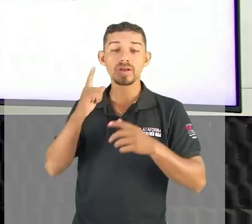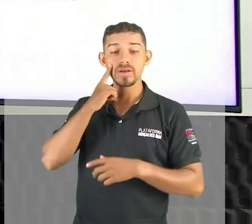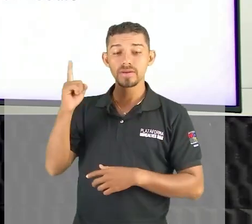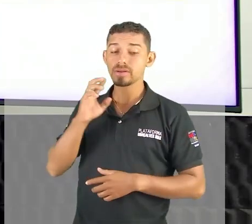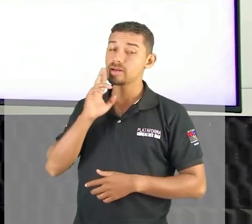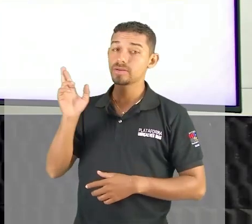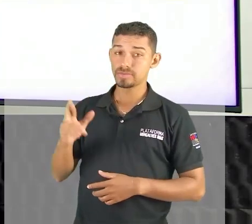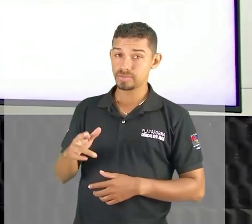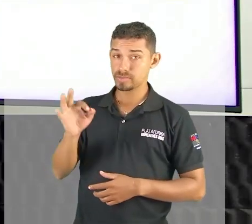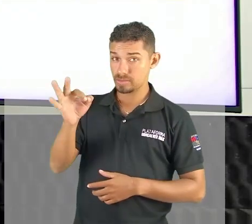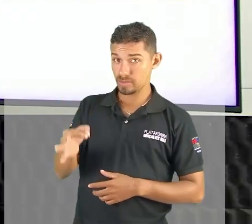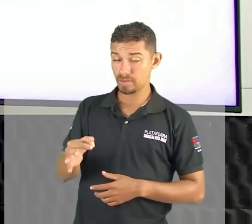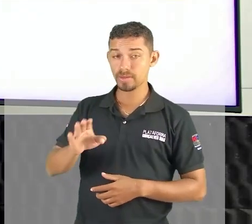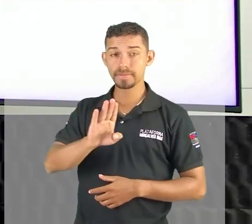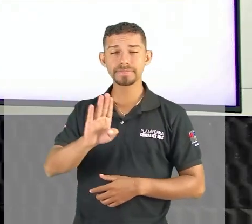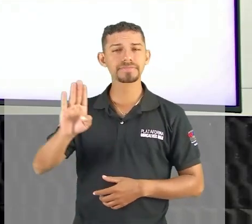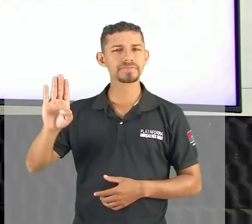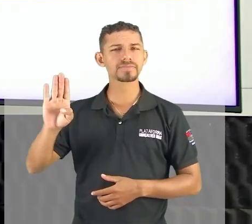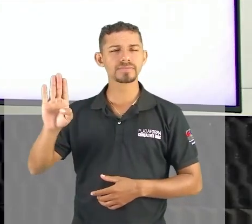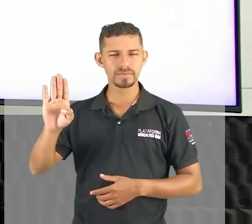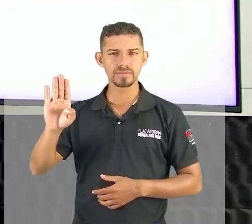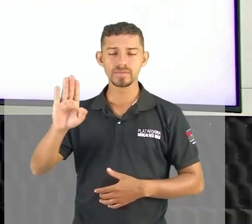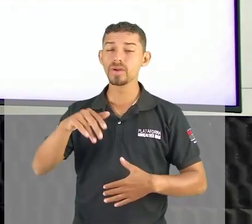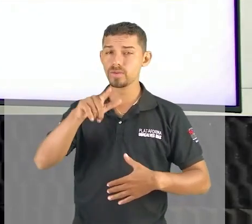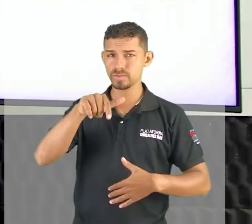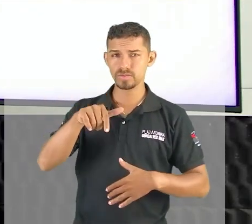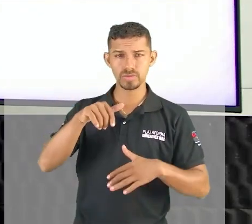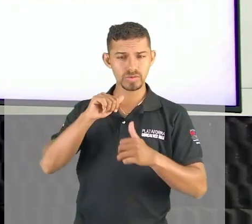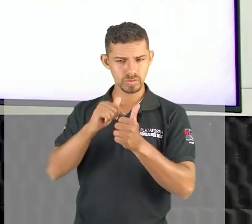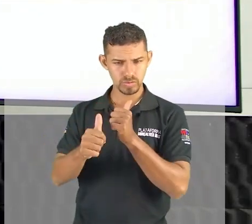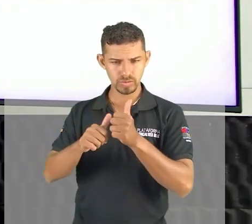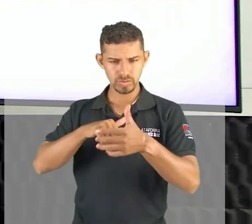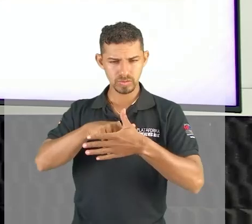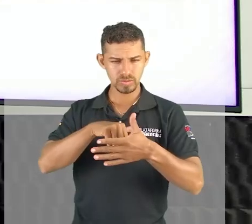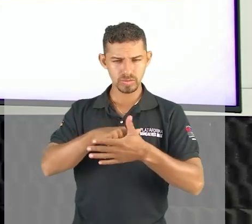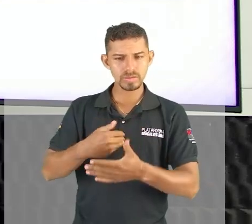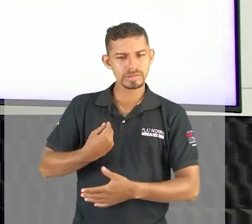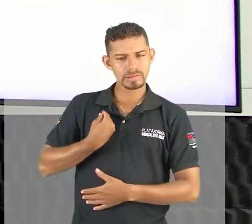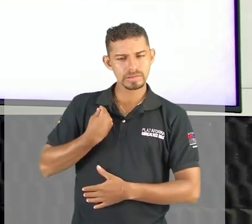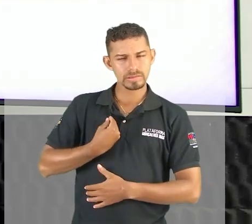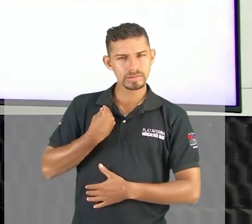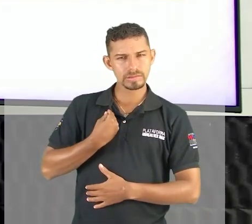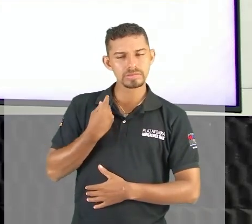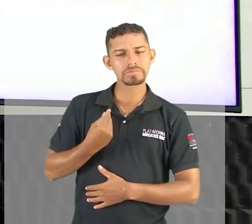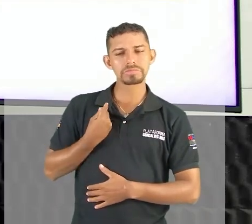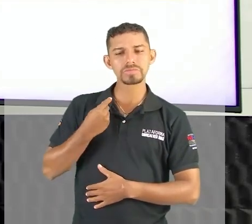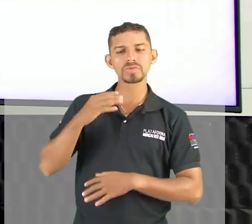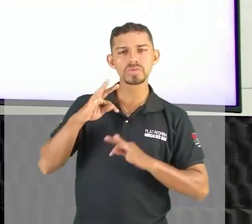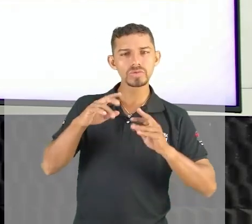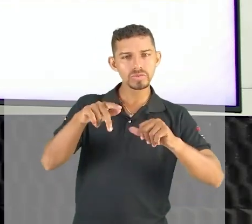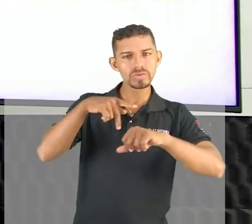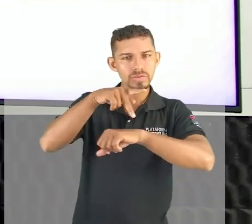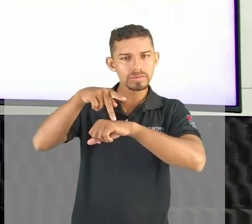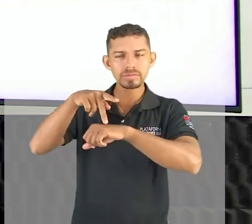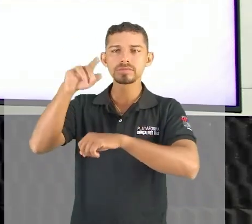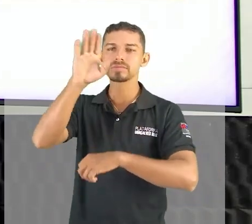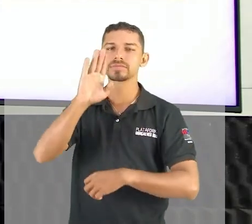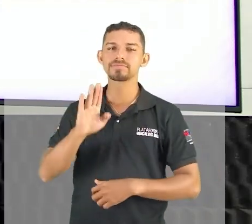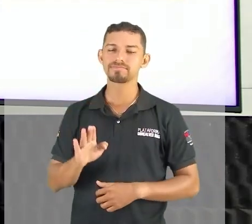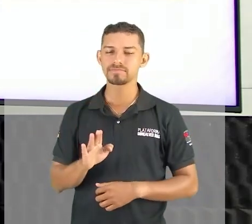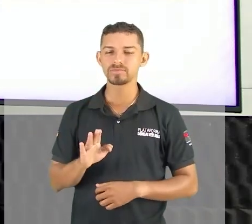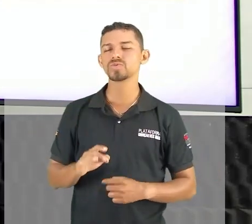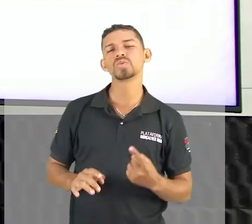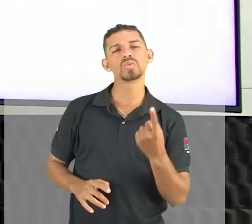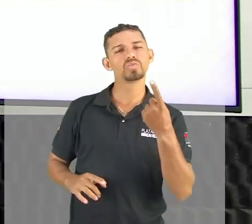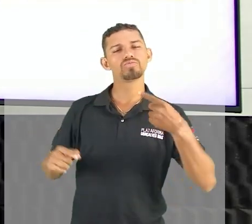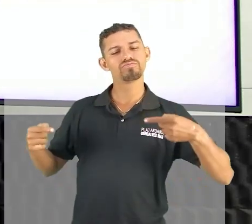gabarito é o quê a letra b o futebol é um esporte presente em todo o Brasil então de todas as alternativas